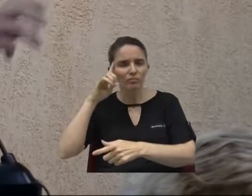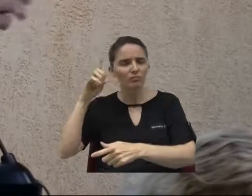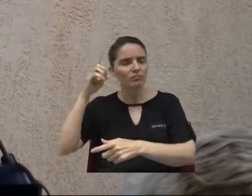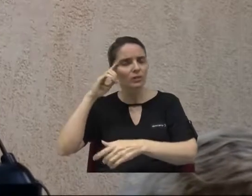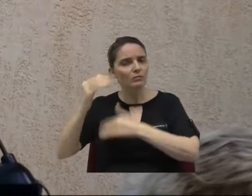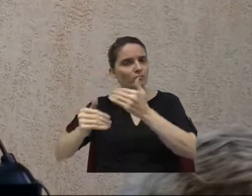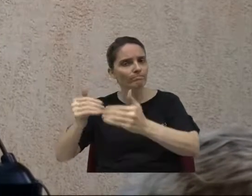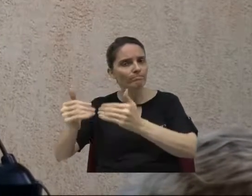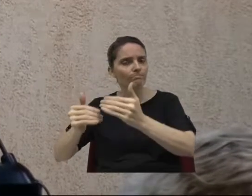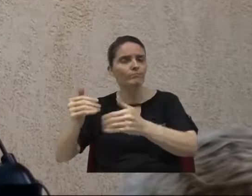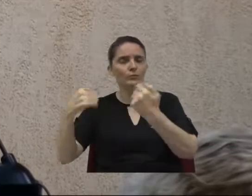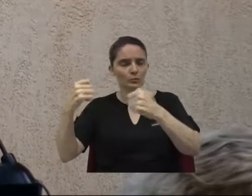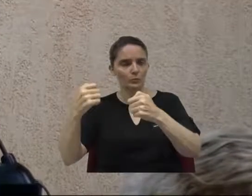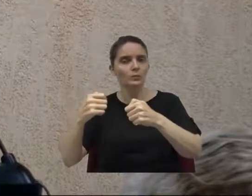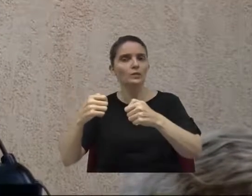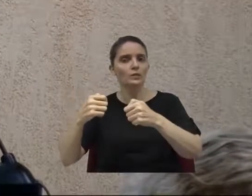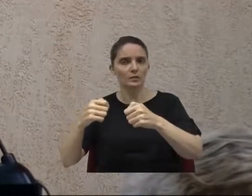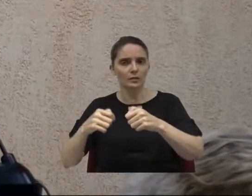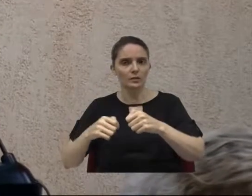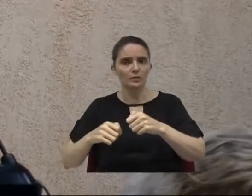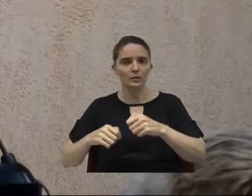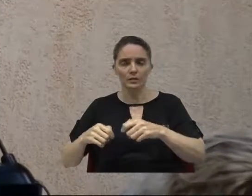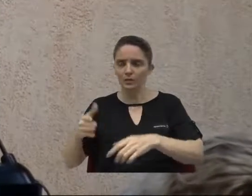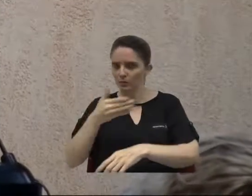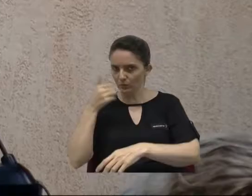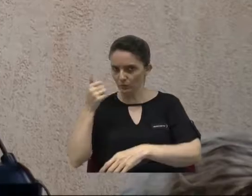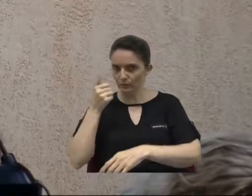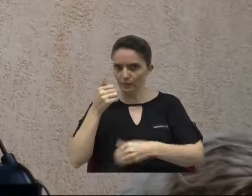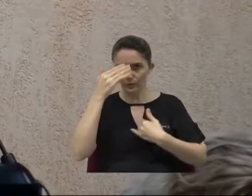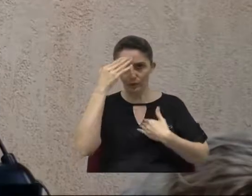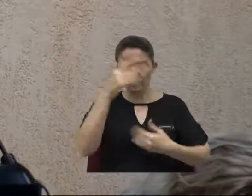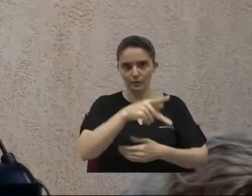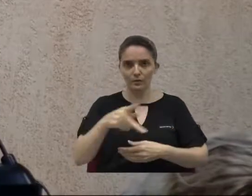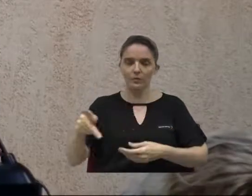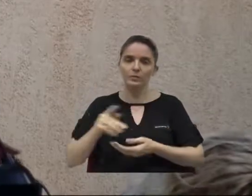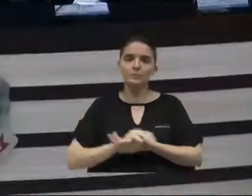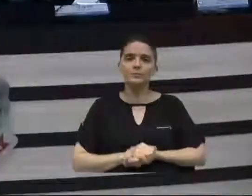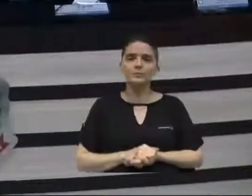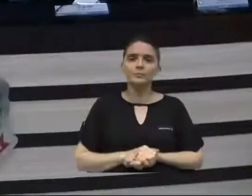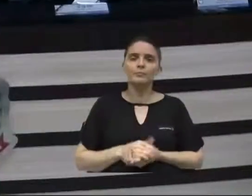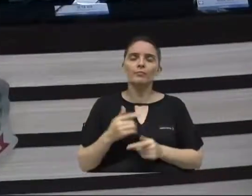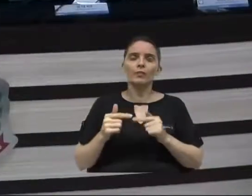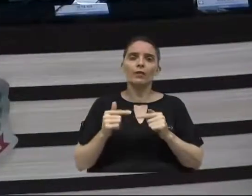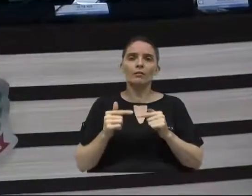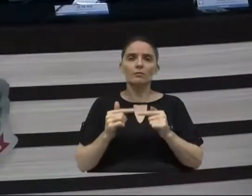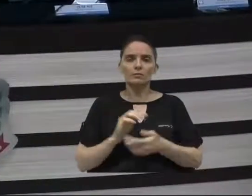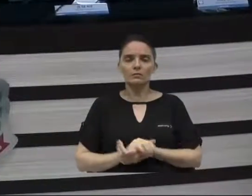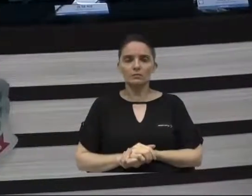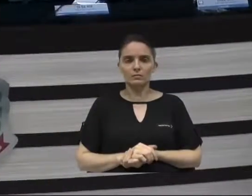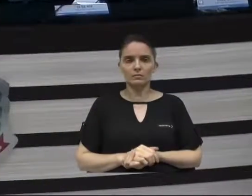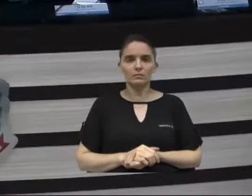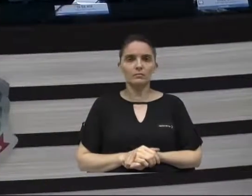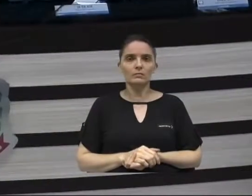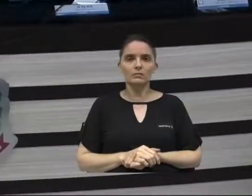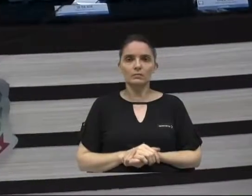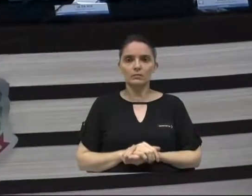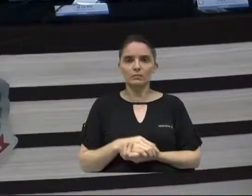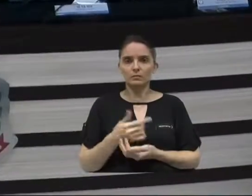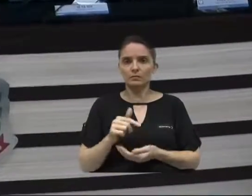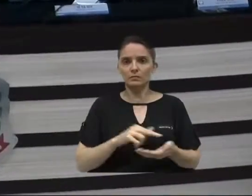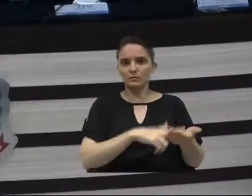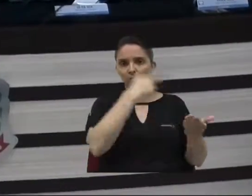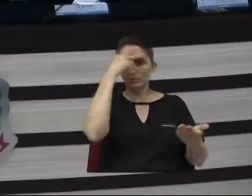um trabalho lá e fazer a Boca do Lobo e sanar esse problema. Obrigado, senhor presidente. Continue a discussão. Não